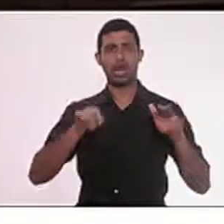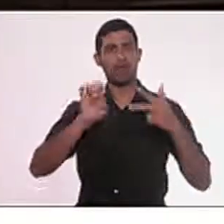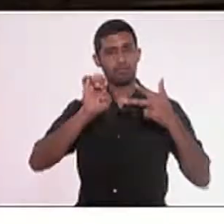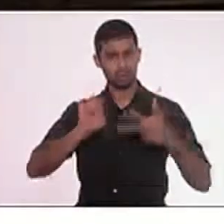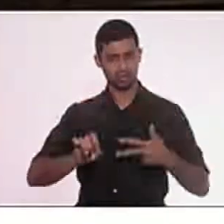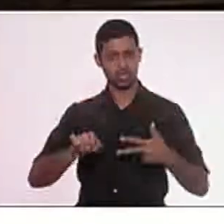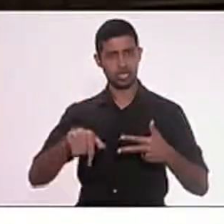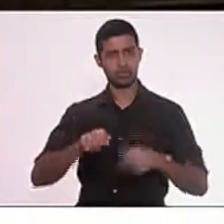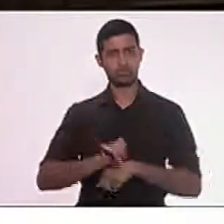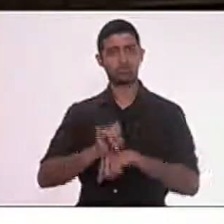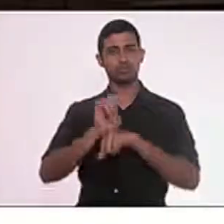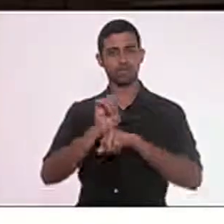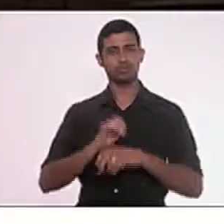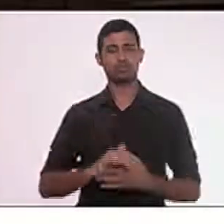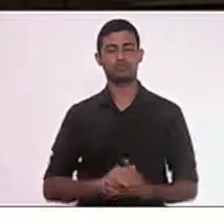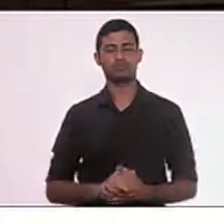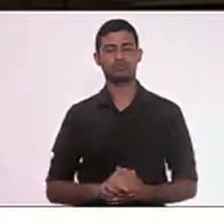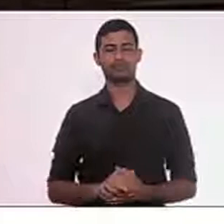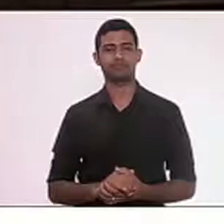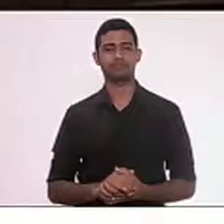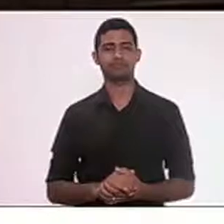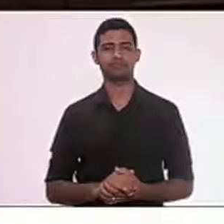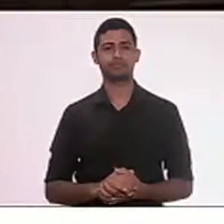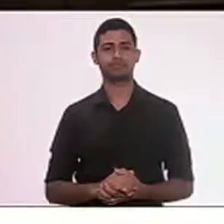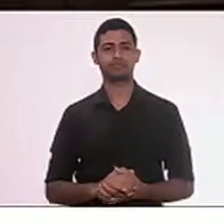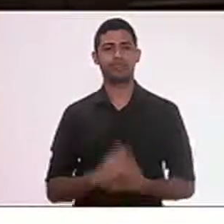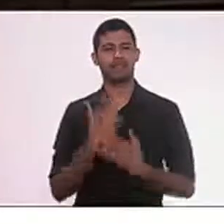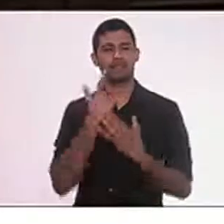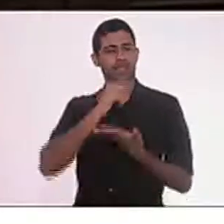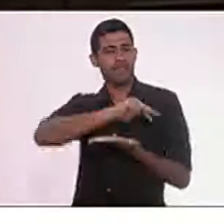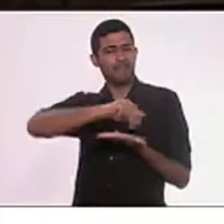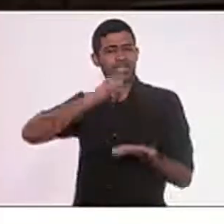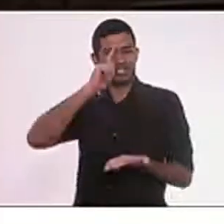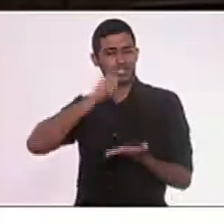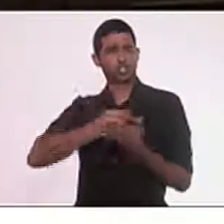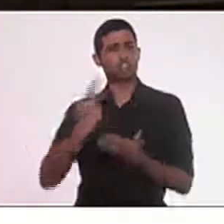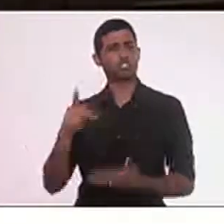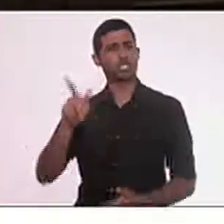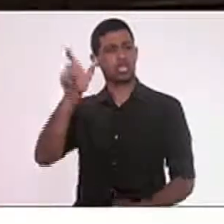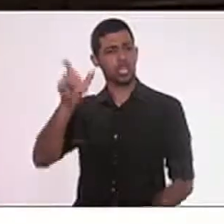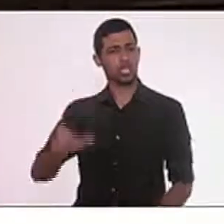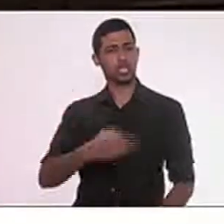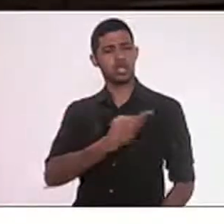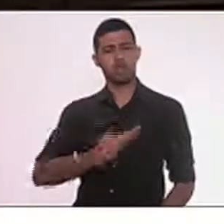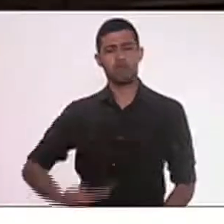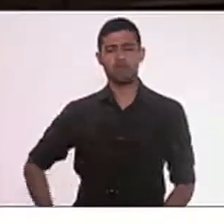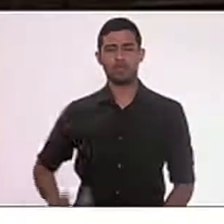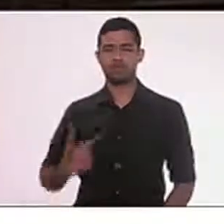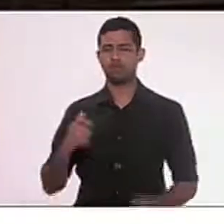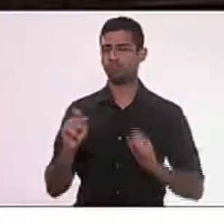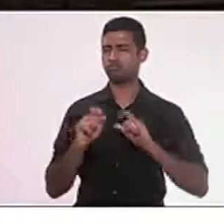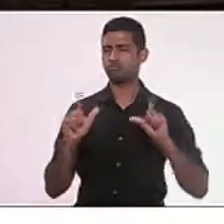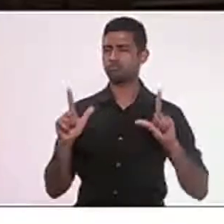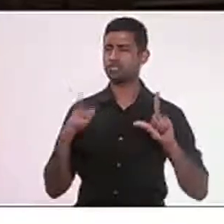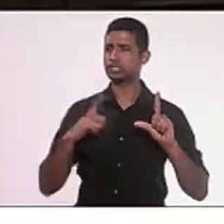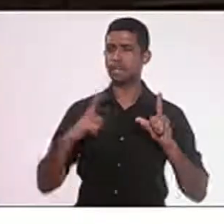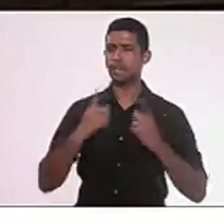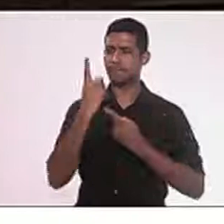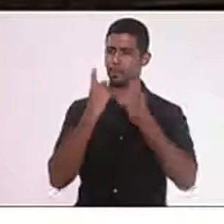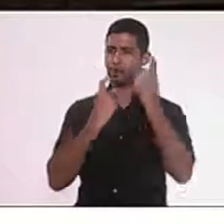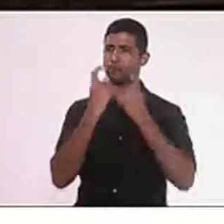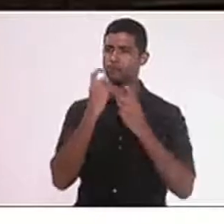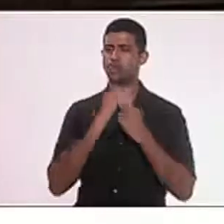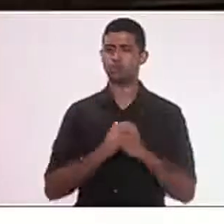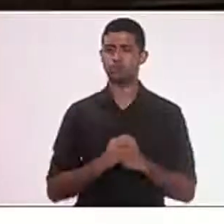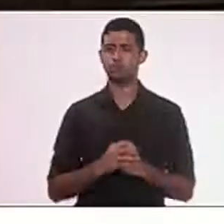Executivo Estadual, enfim, decisões do governador que chamam a minha atenção, me preocupam e que